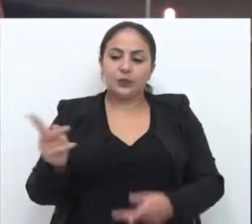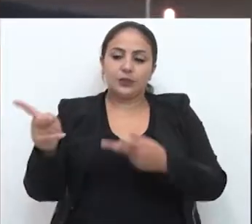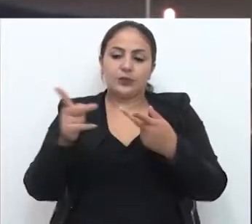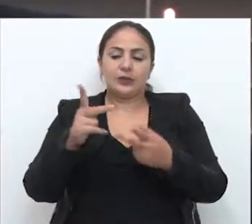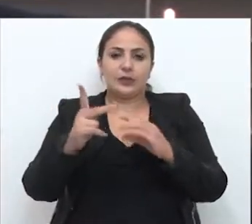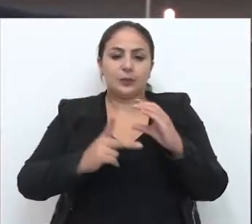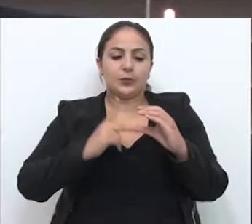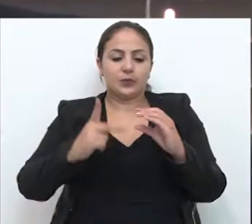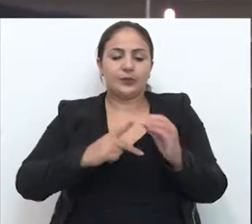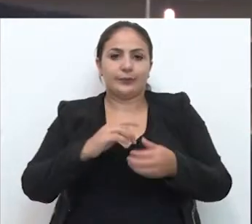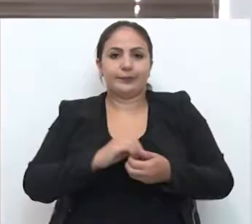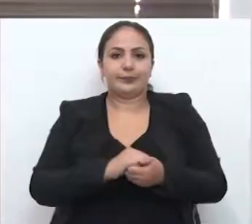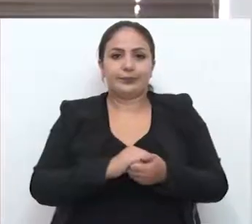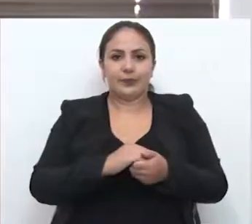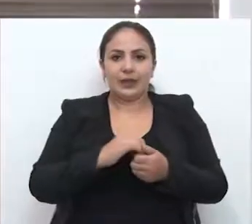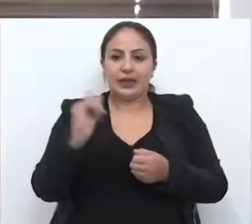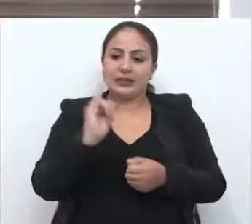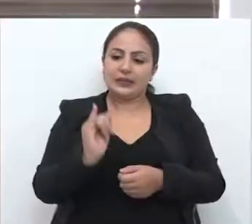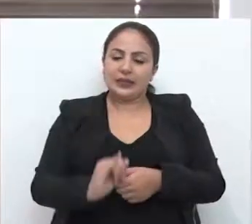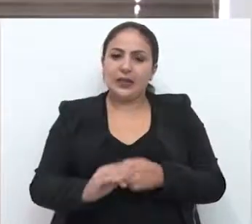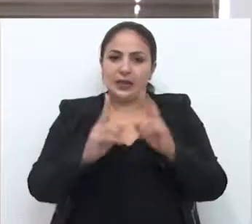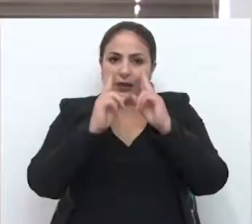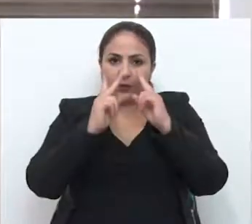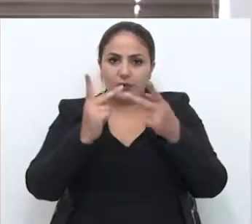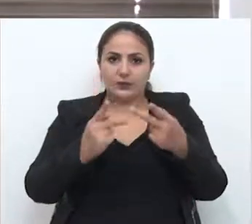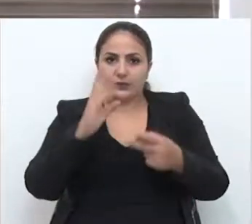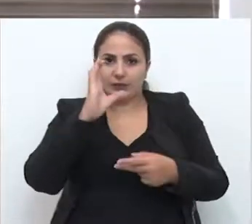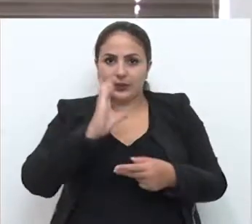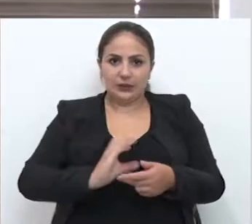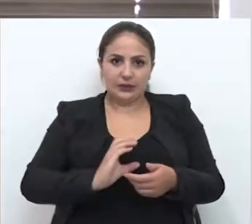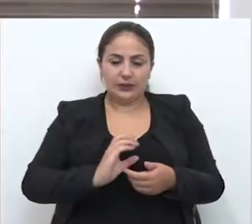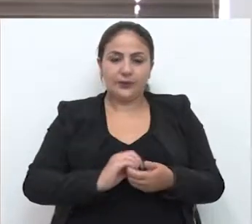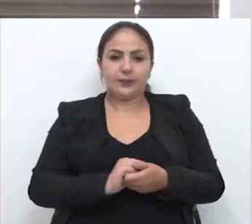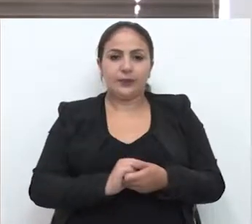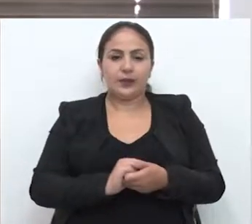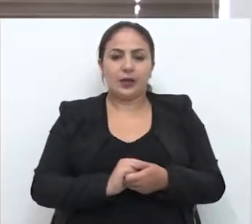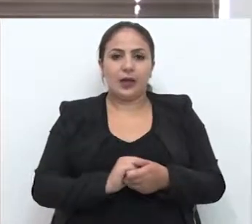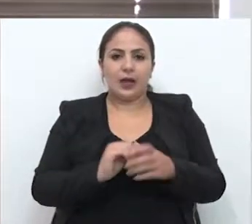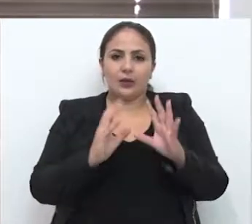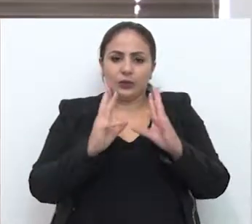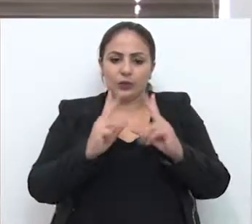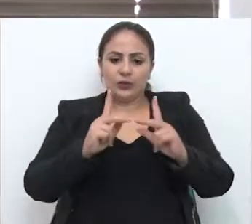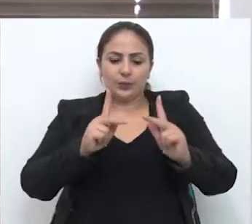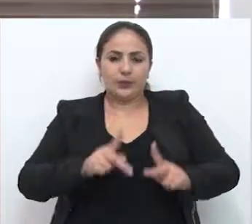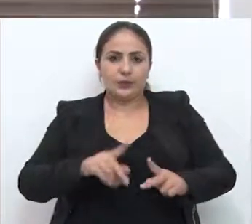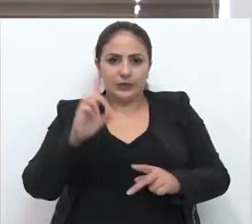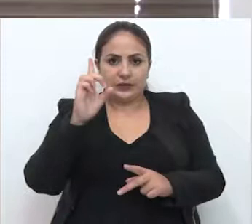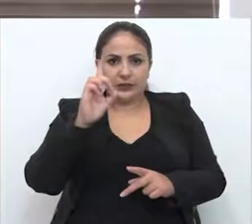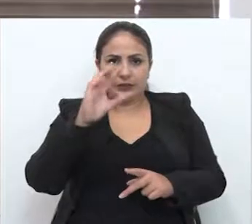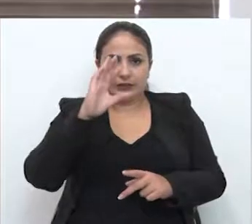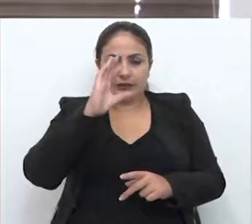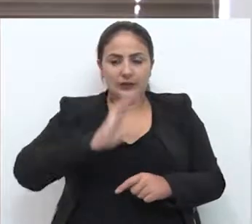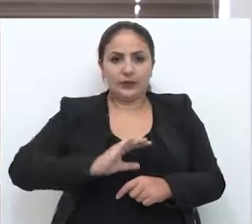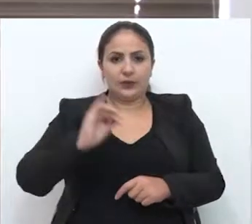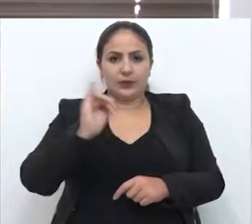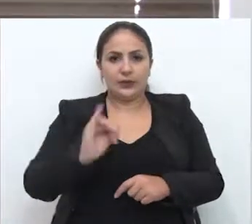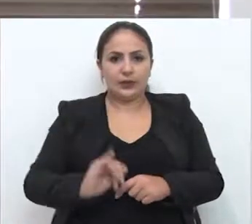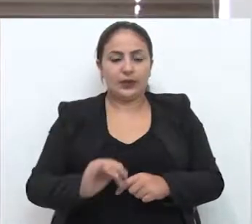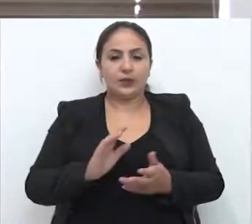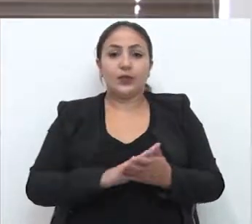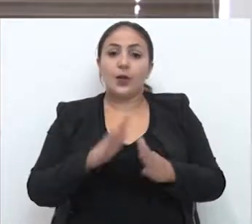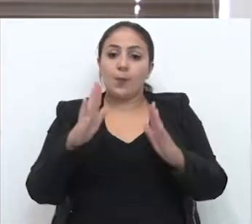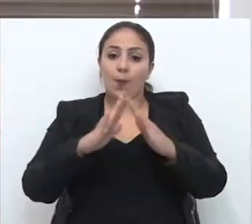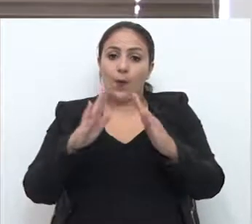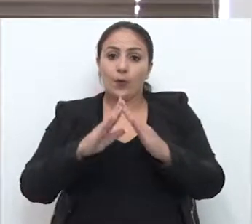A Itália, reconhecendo o direito de cidadania aos seus cidadãos italianos residentes na América do